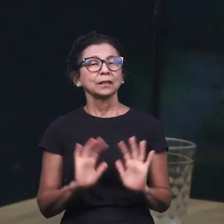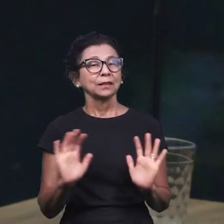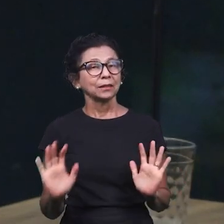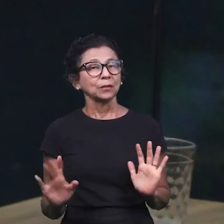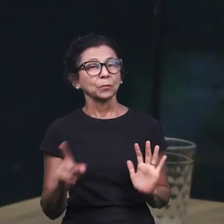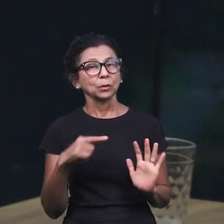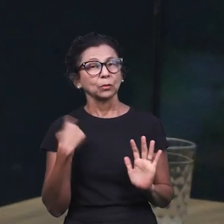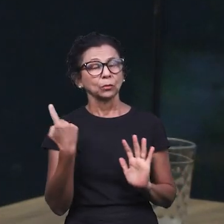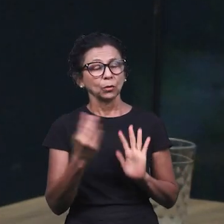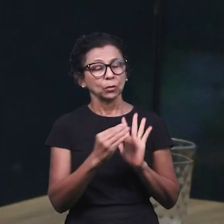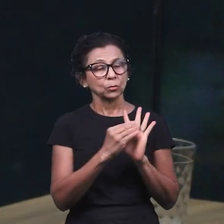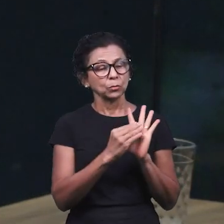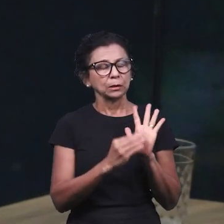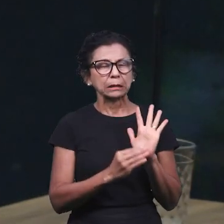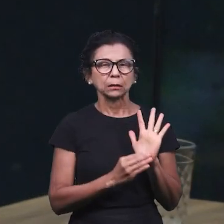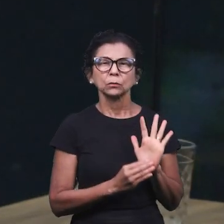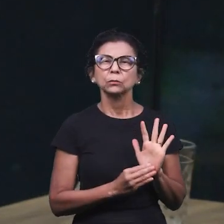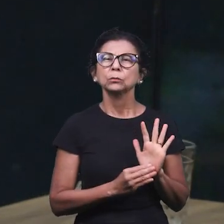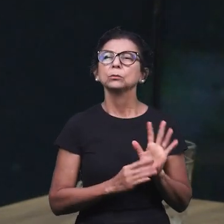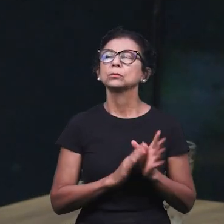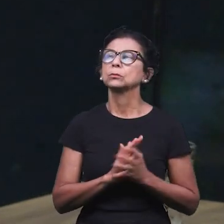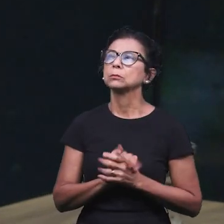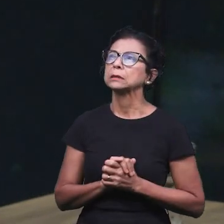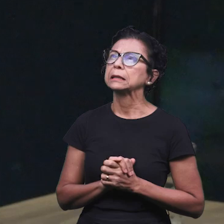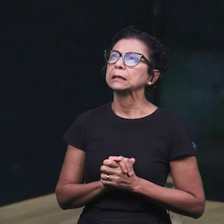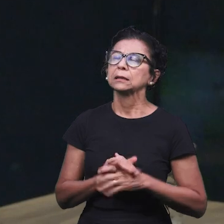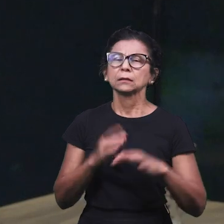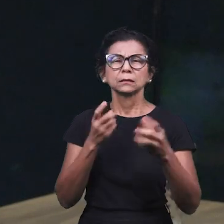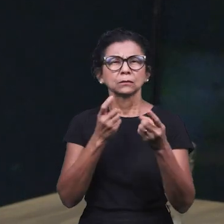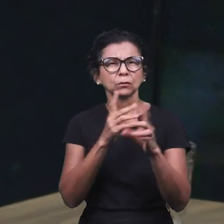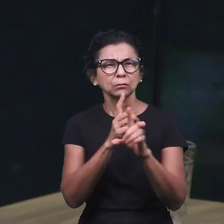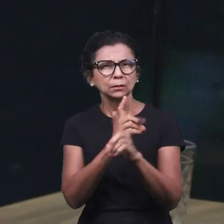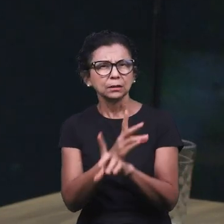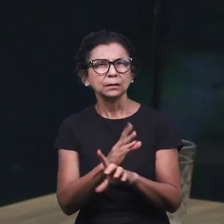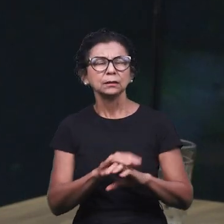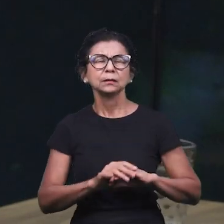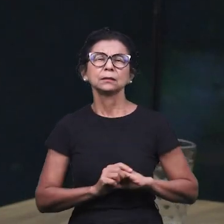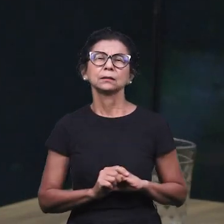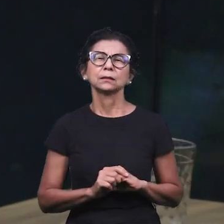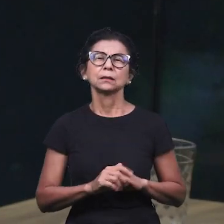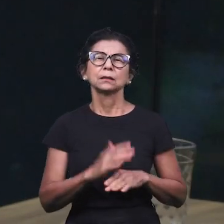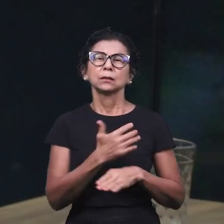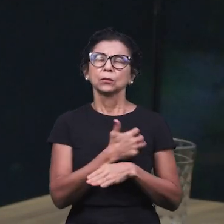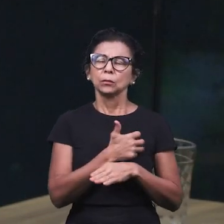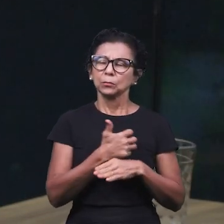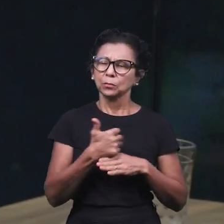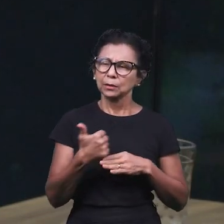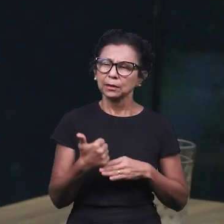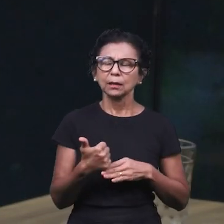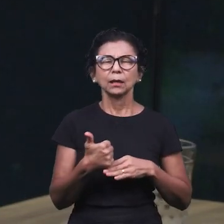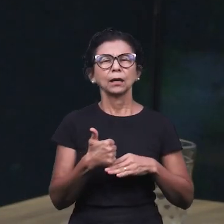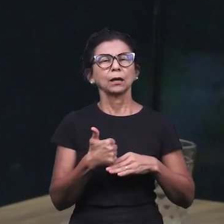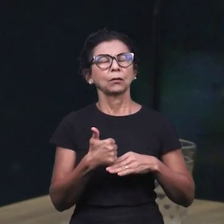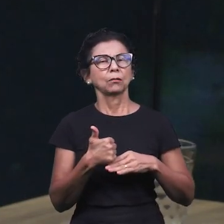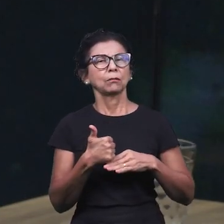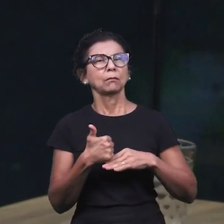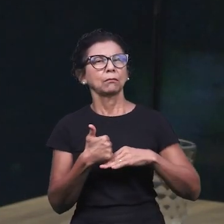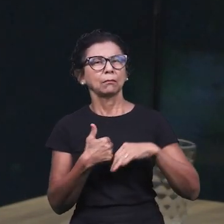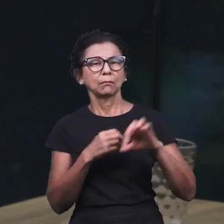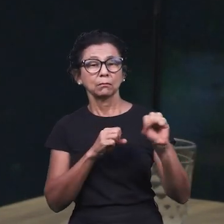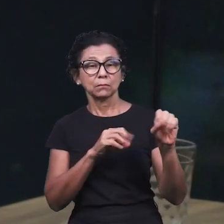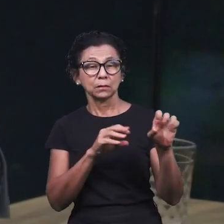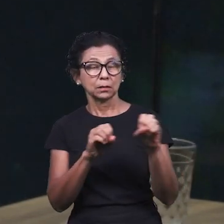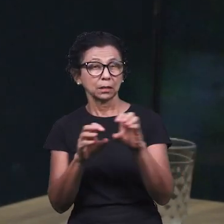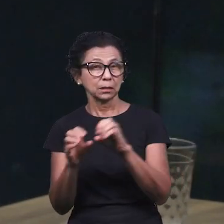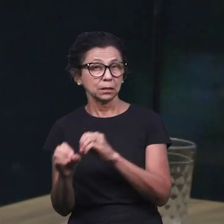e a primeira transmissão, né, dia 24 de outubro de 2009, uma escola bíblica,